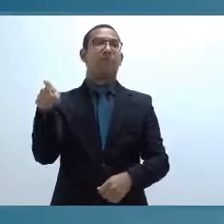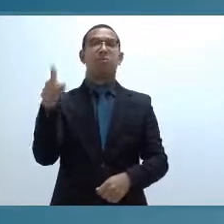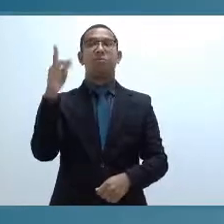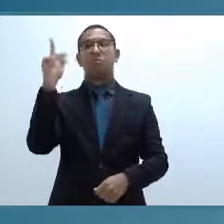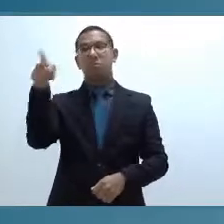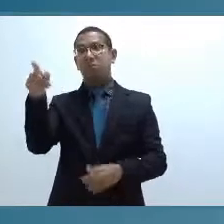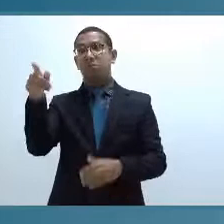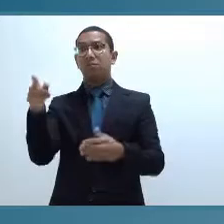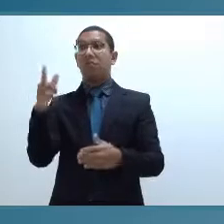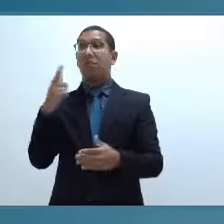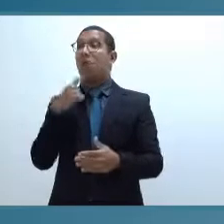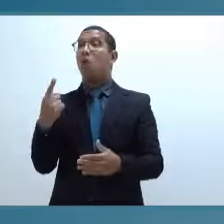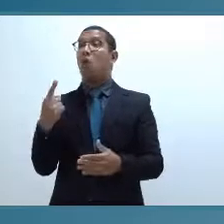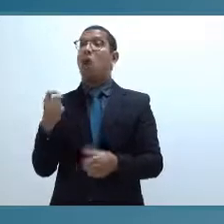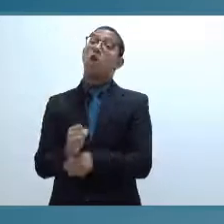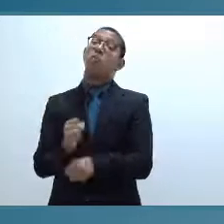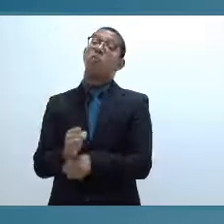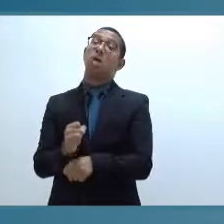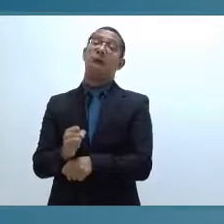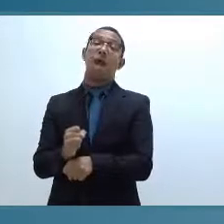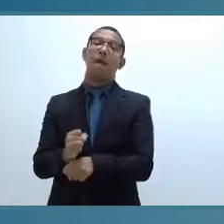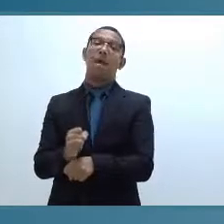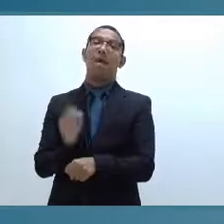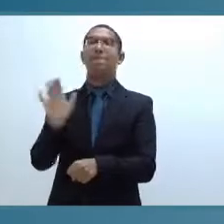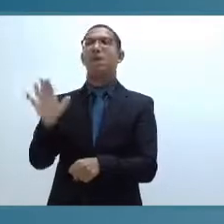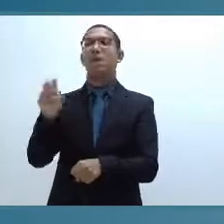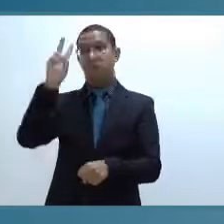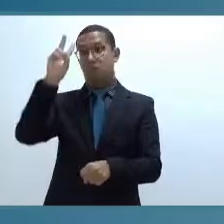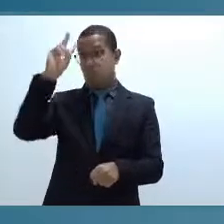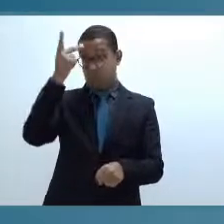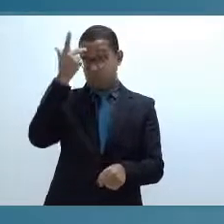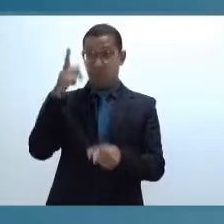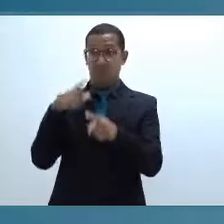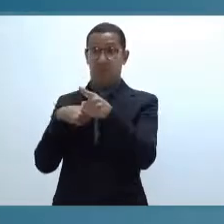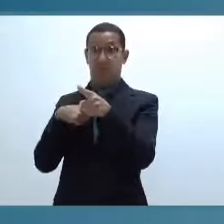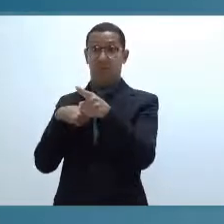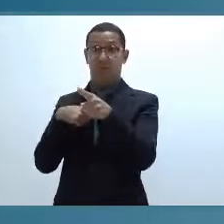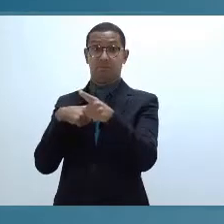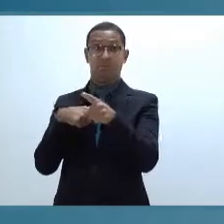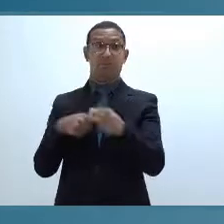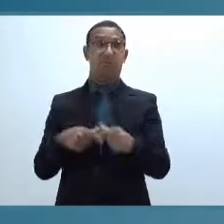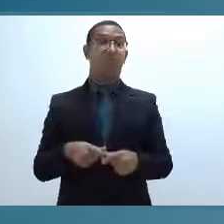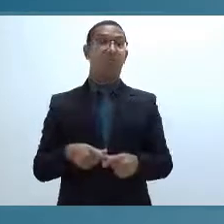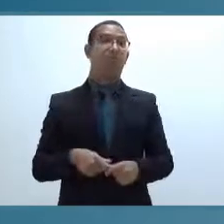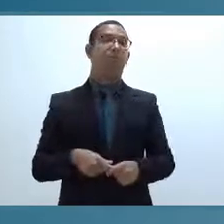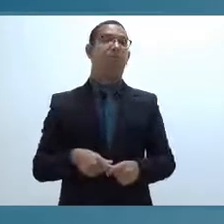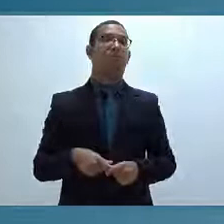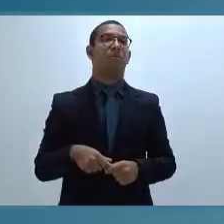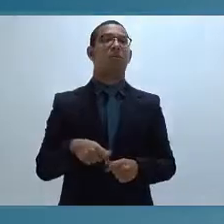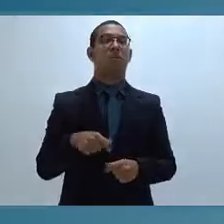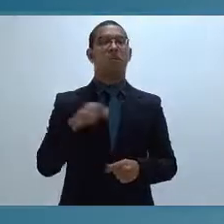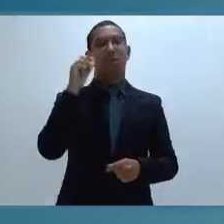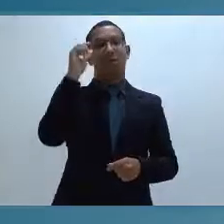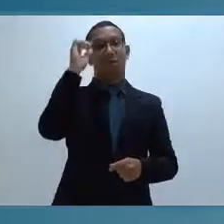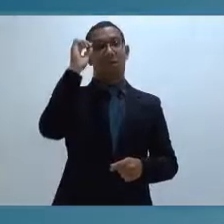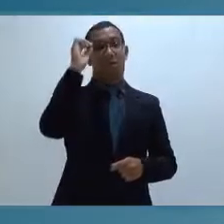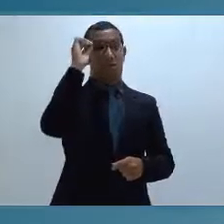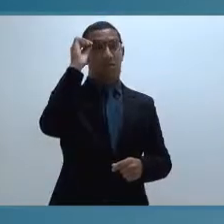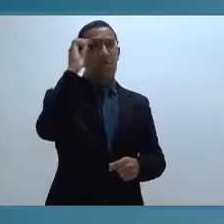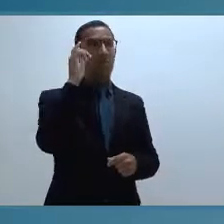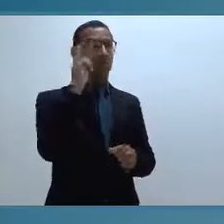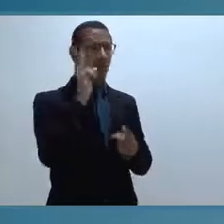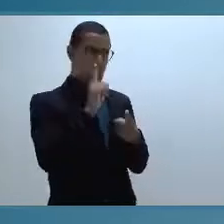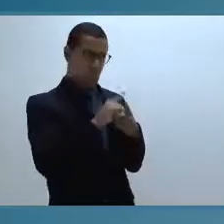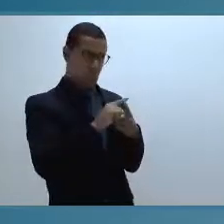Mas eu pergunto, Vossa Excelência reflui nessa posição? Para que as duas sejam